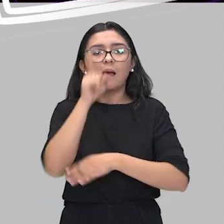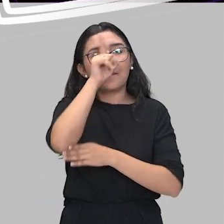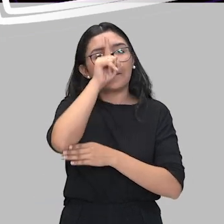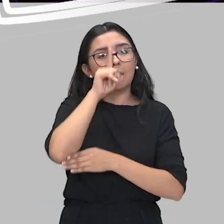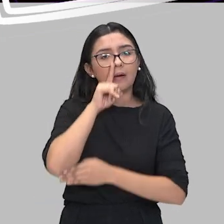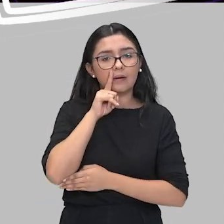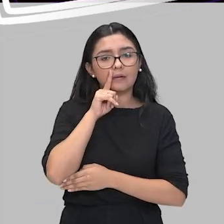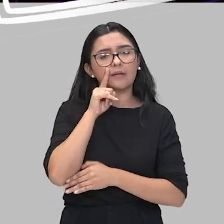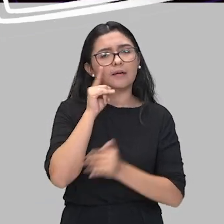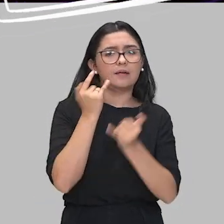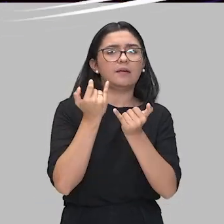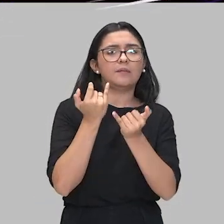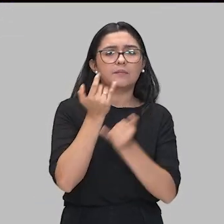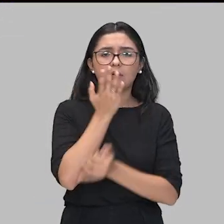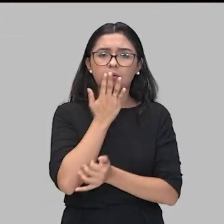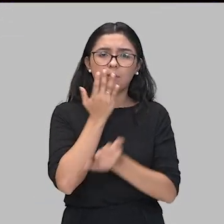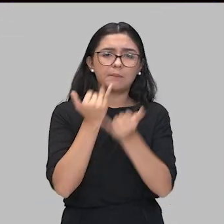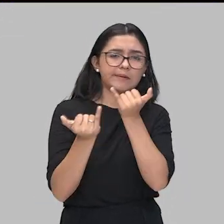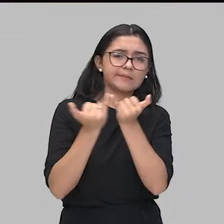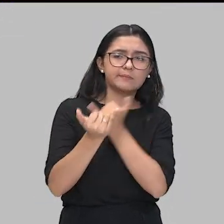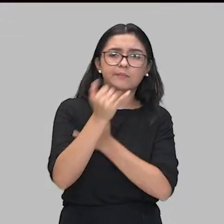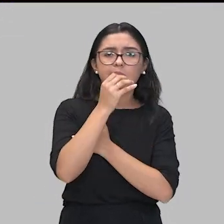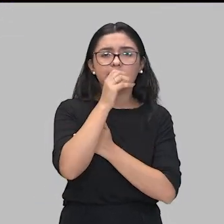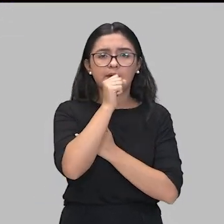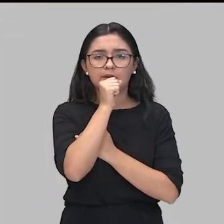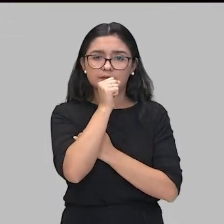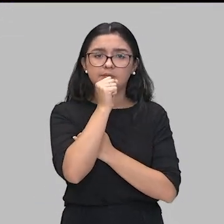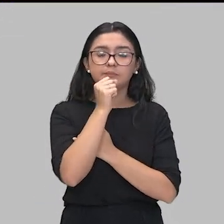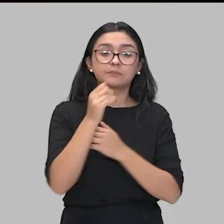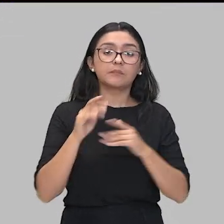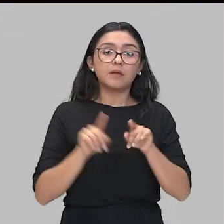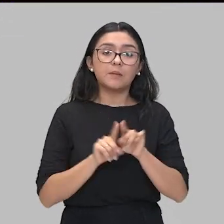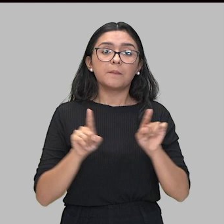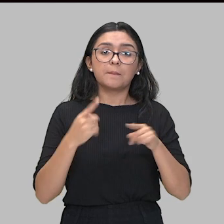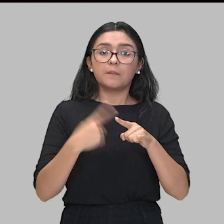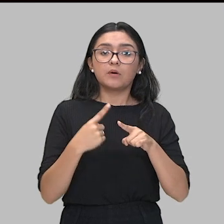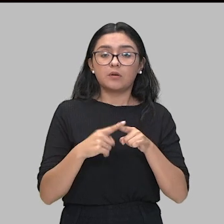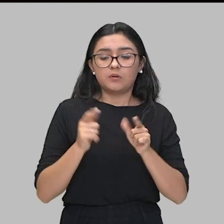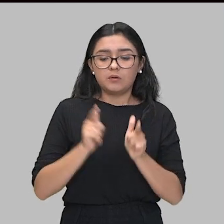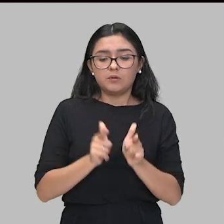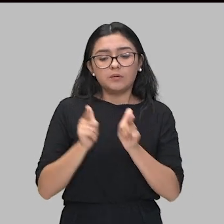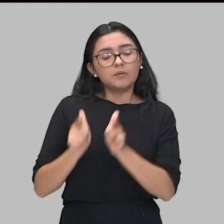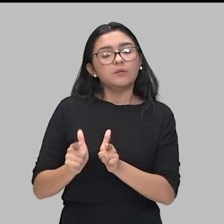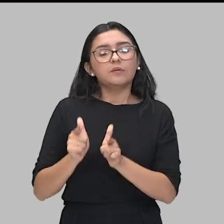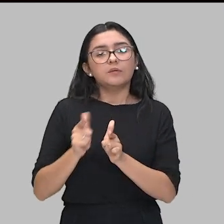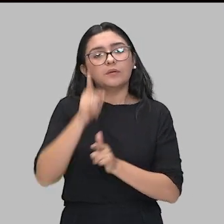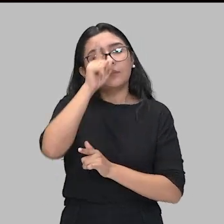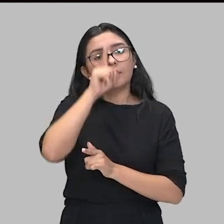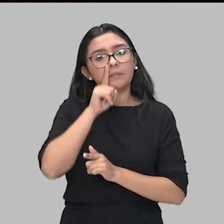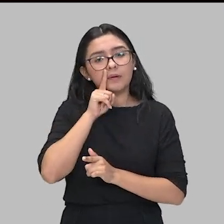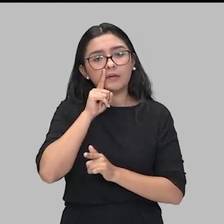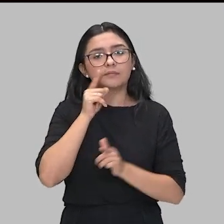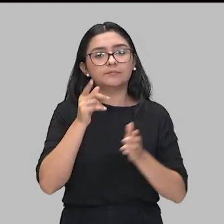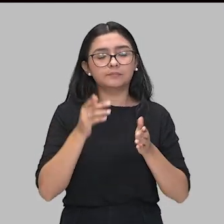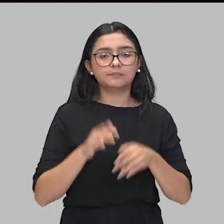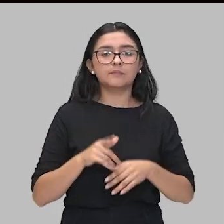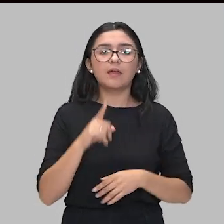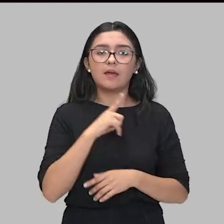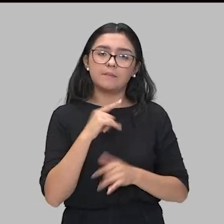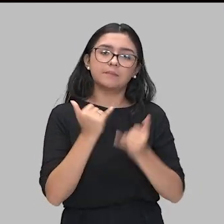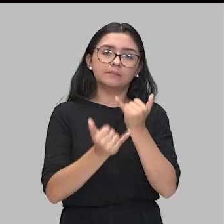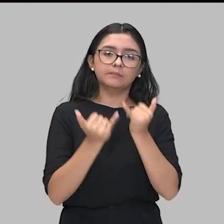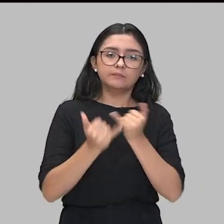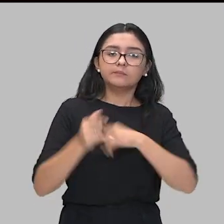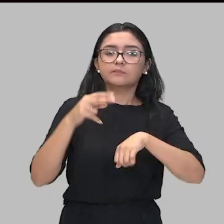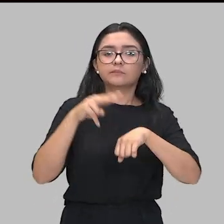uma cor um pouco mais laranjada, tá bom? Isso porque o amarelo, ele está ali entre o vermelho e o